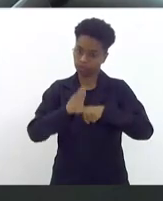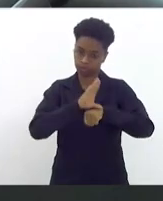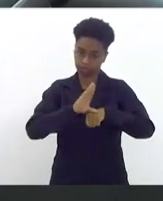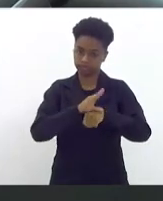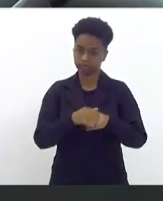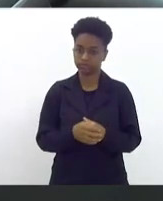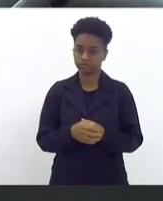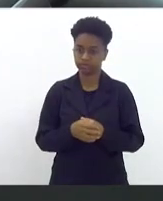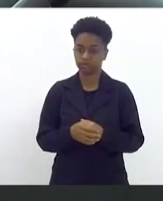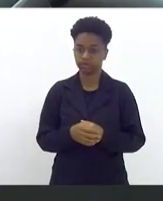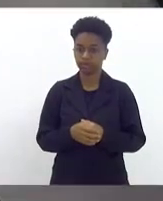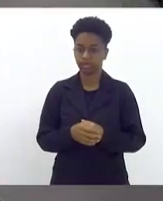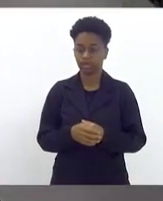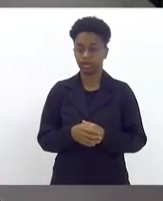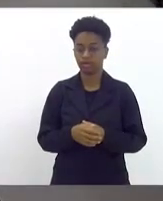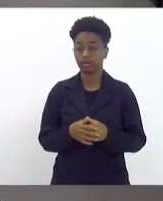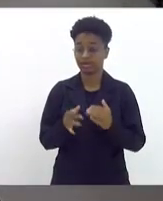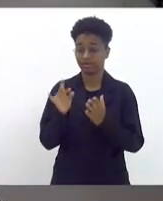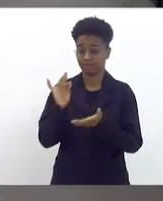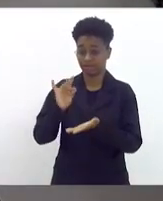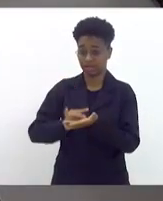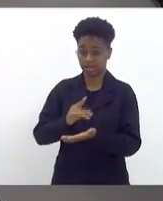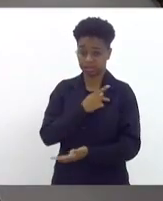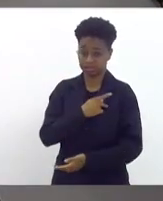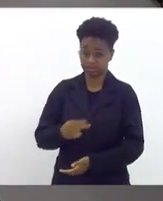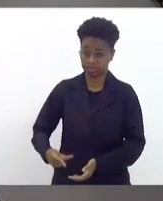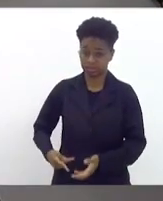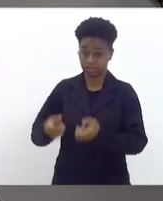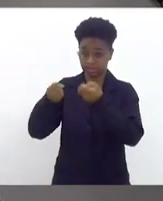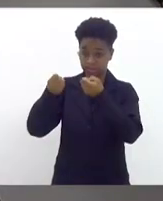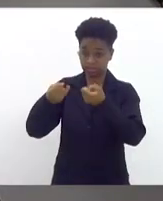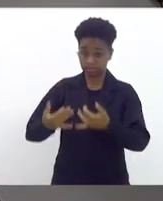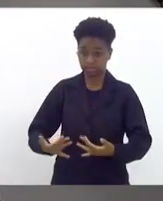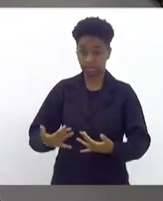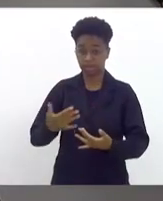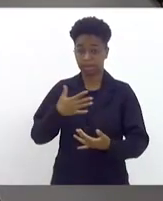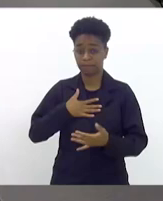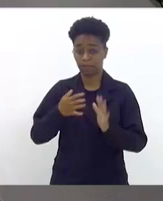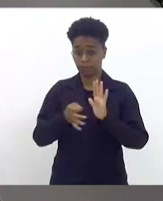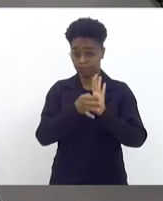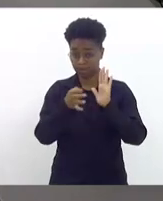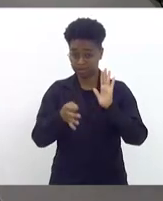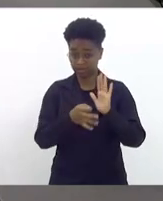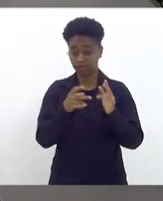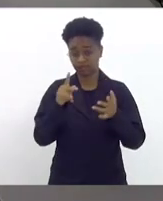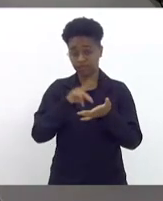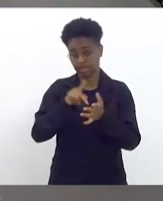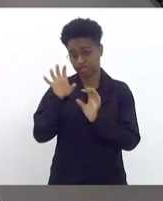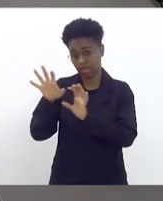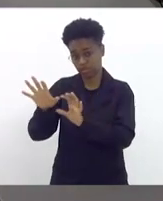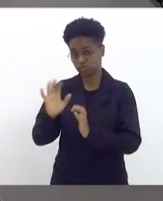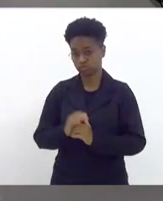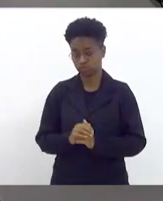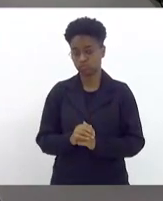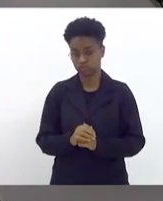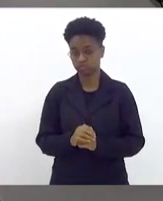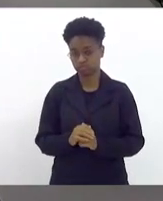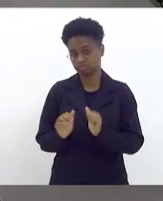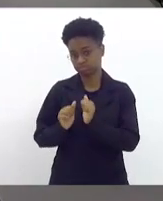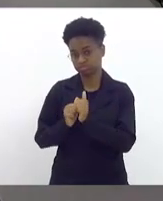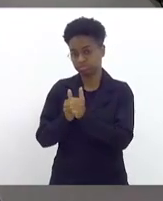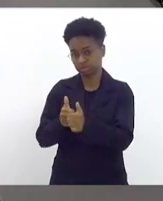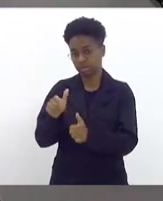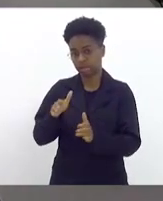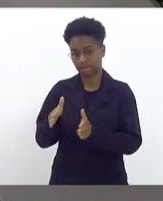verdade a legislação Estadual esclareceu o meu o meu parecer foi justamente esse aí seria no meu sentido